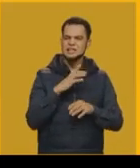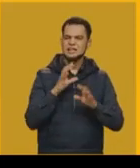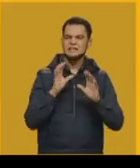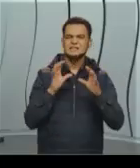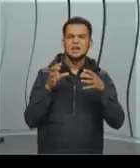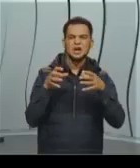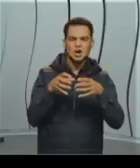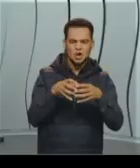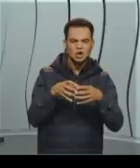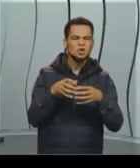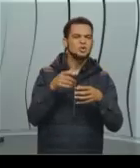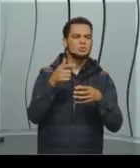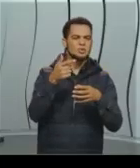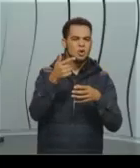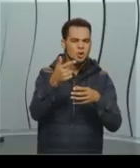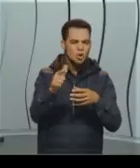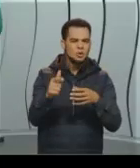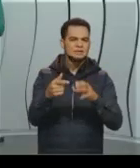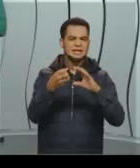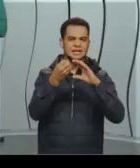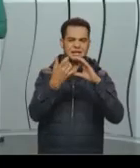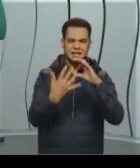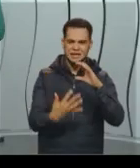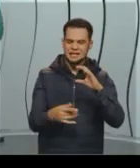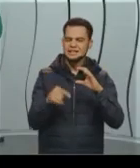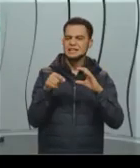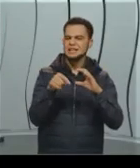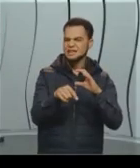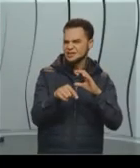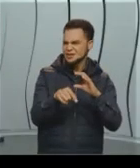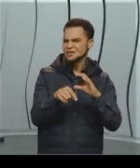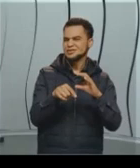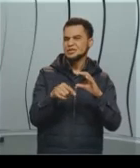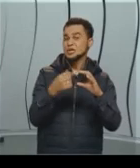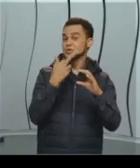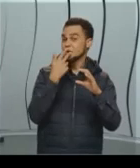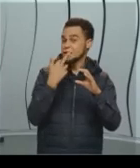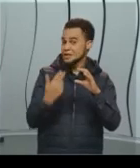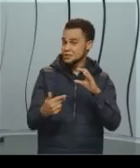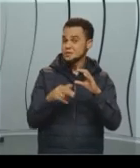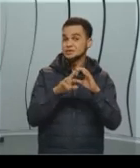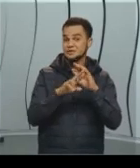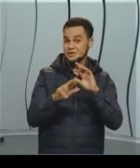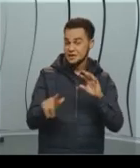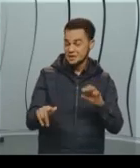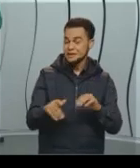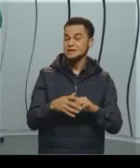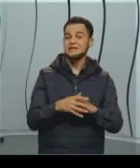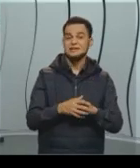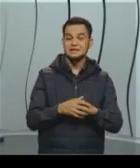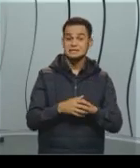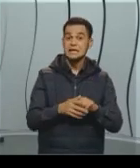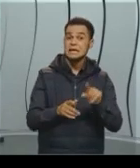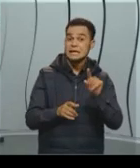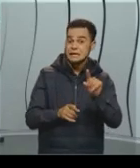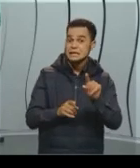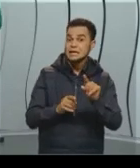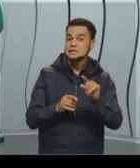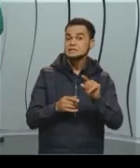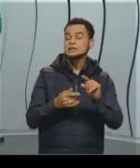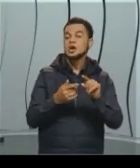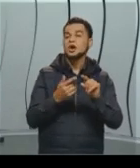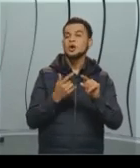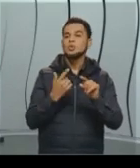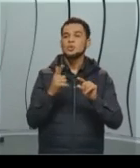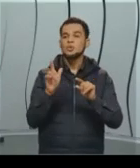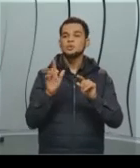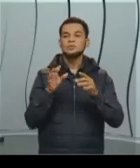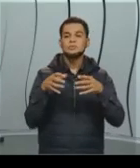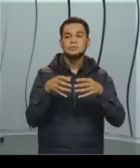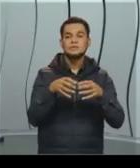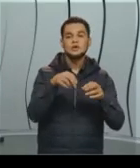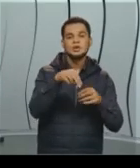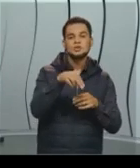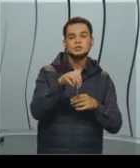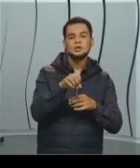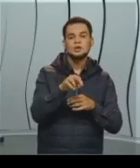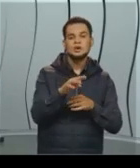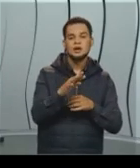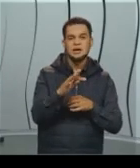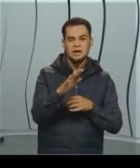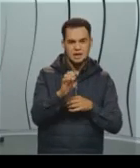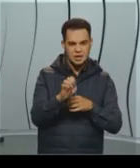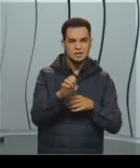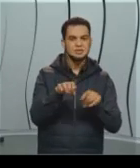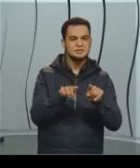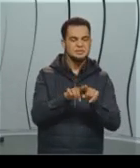Na região central, nós temos os povos bantus, né? Lembrando que são povos que vieram, que foram trazidos em grande quantidade, tanto